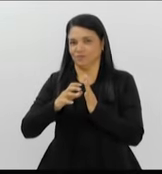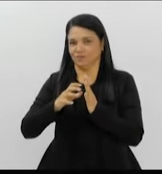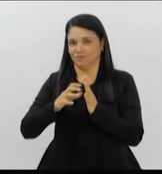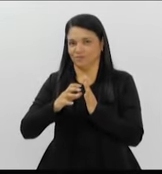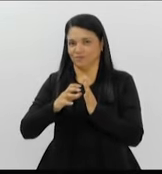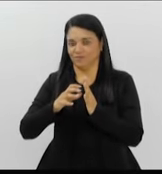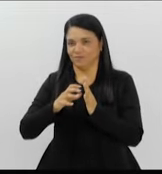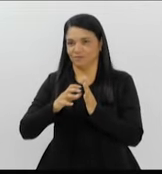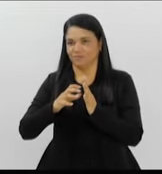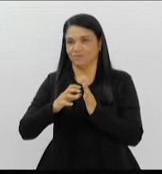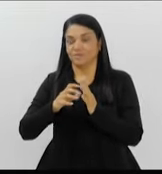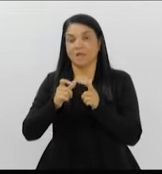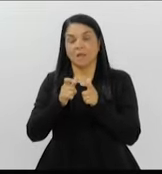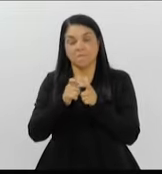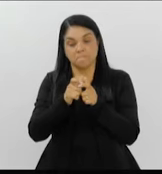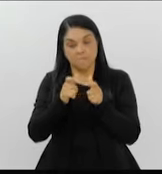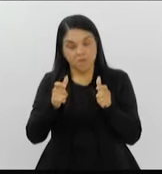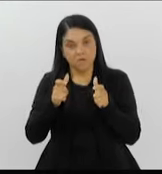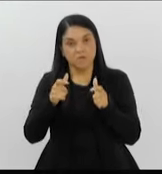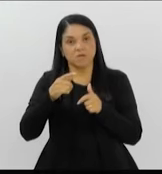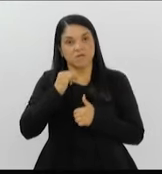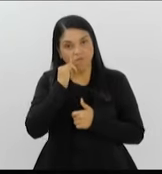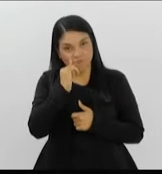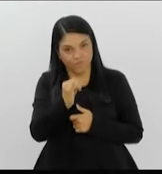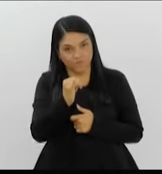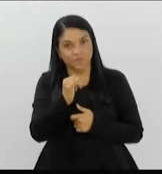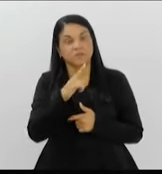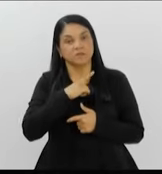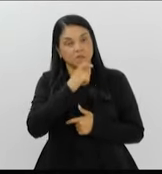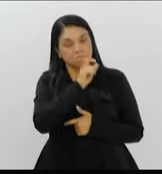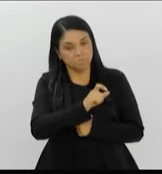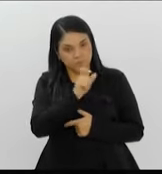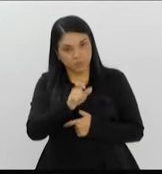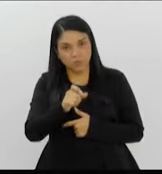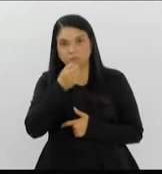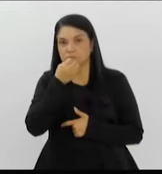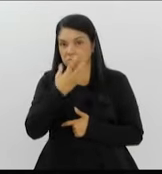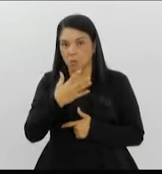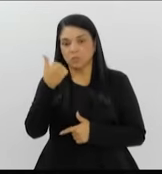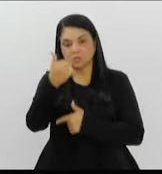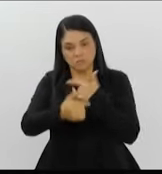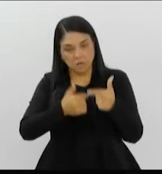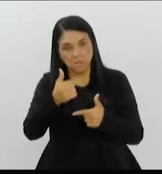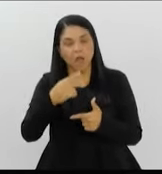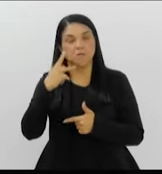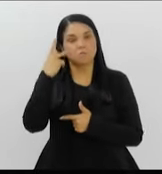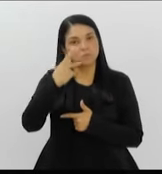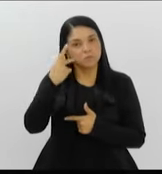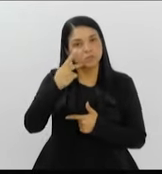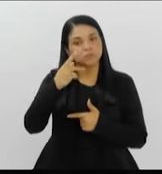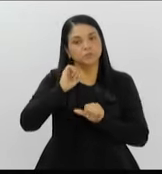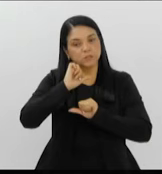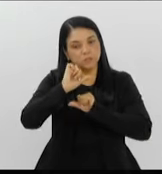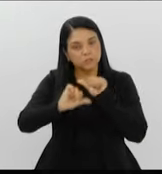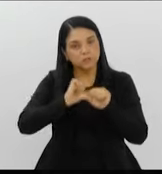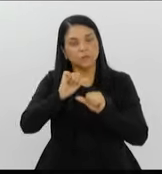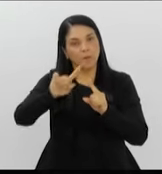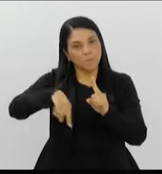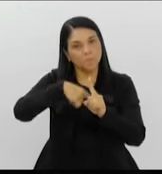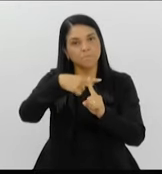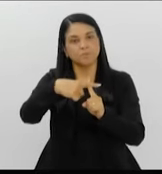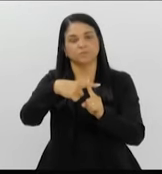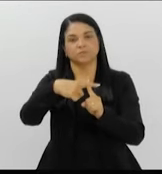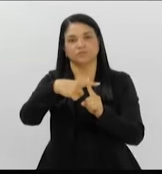dizer, a maioria é de gente de bem que vai para a política para transformar